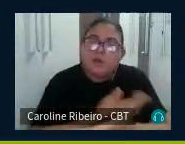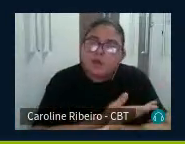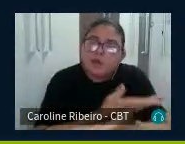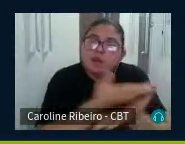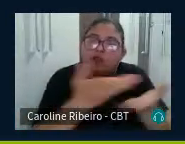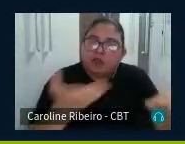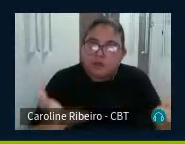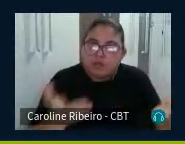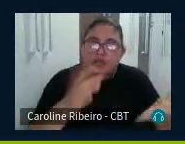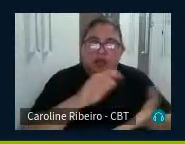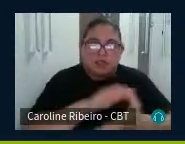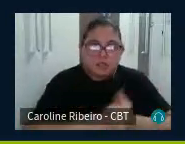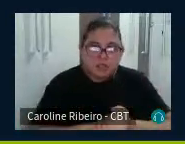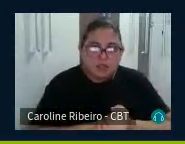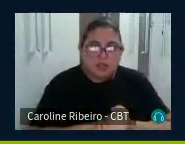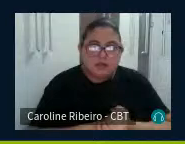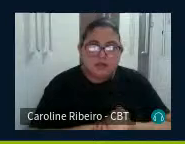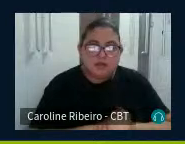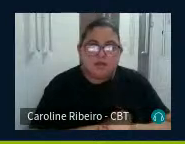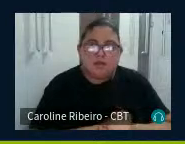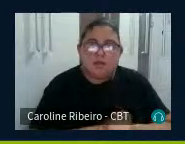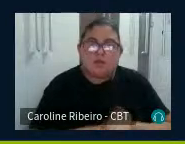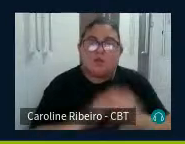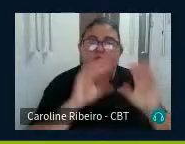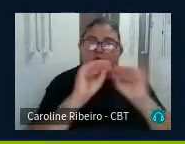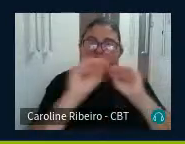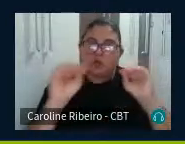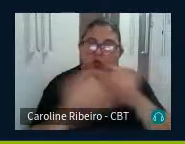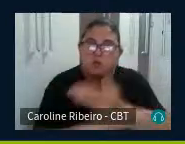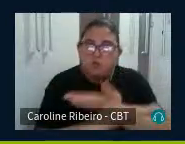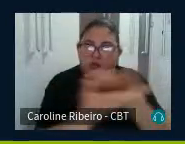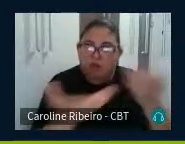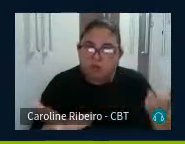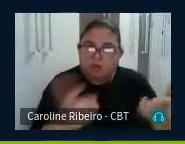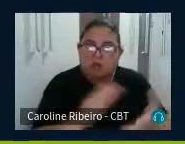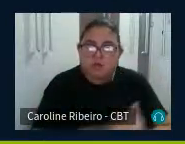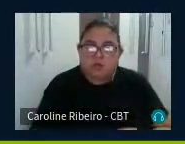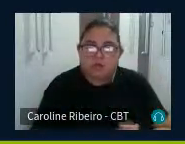vocês. Contem conosco. Beijão a todos.